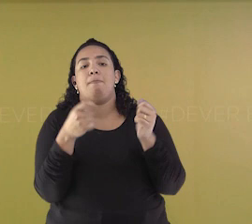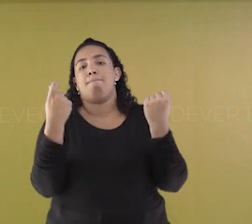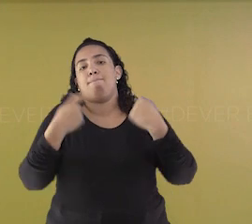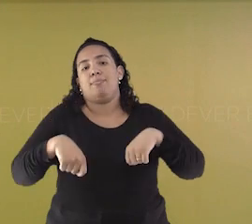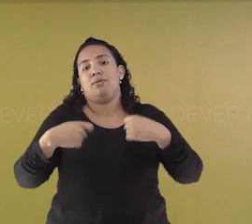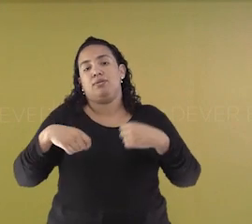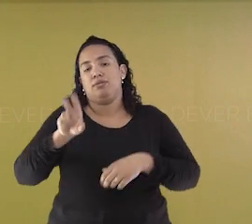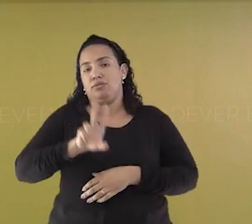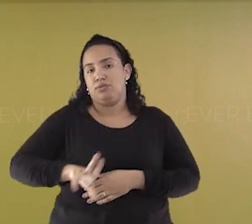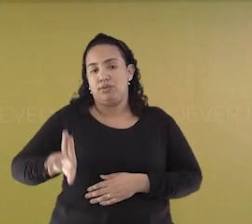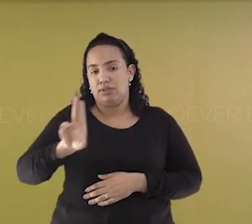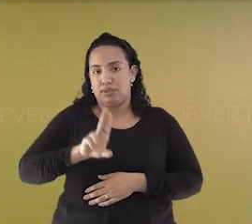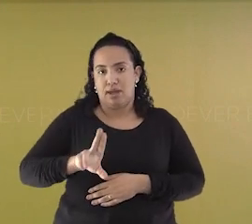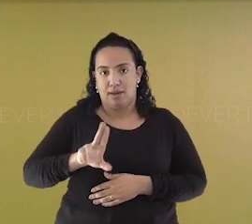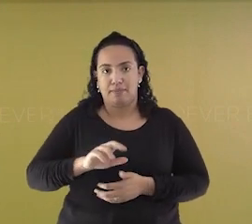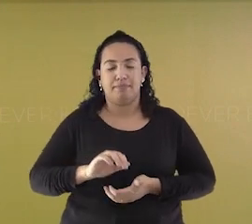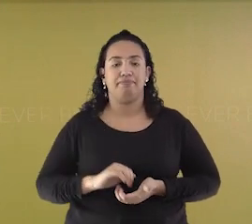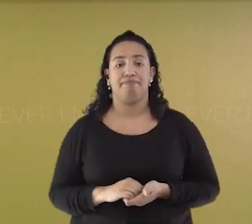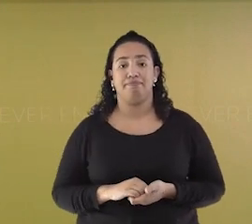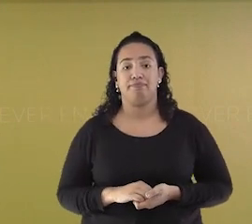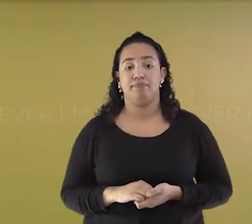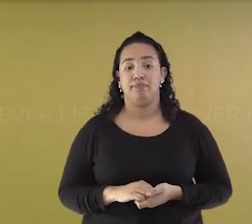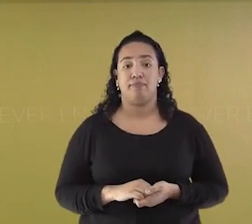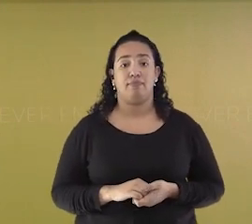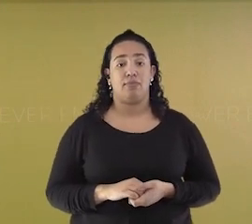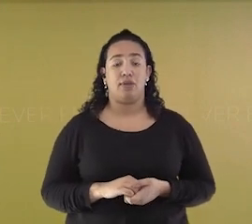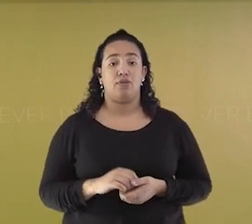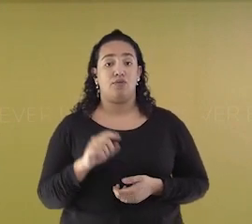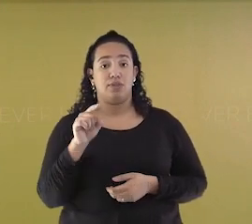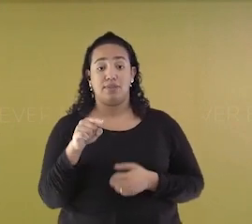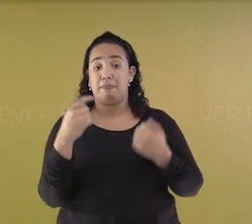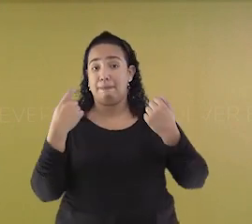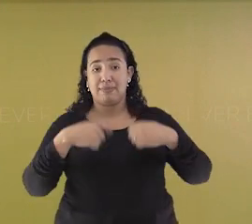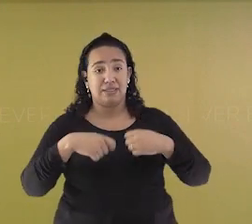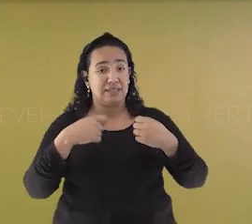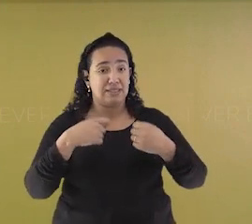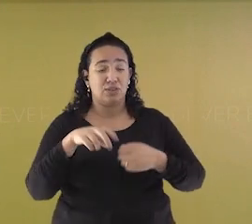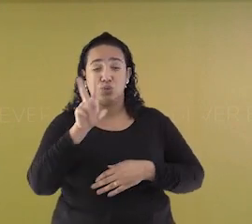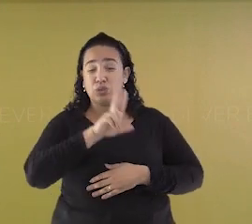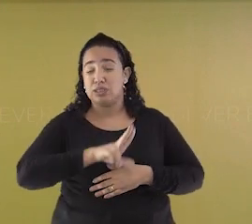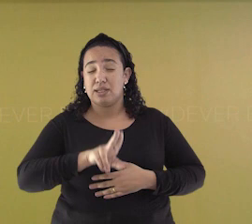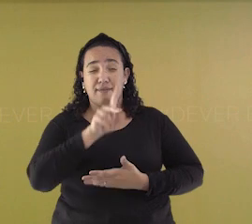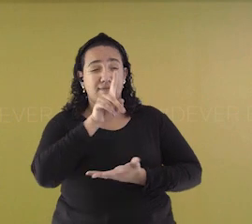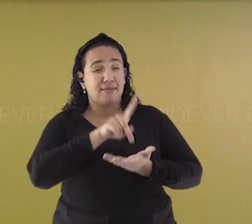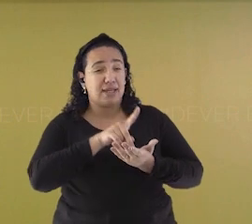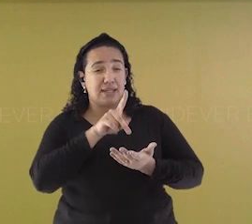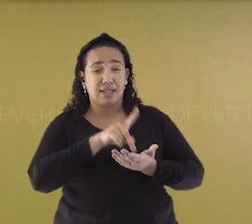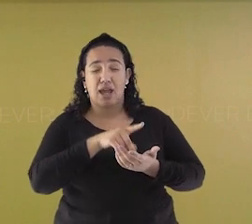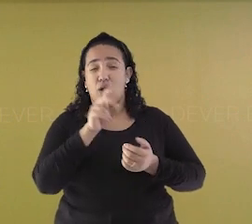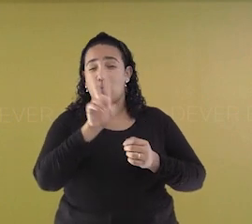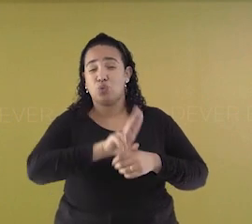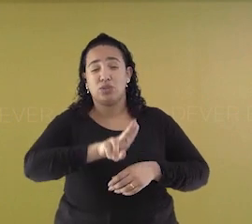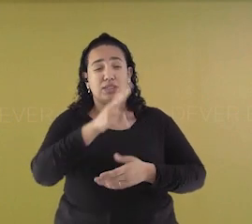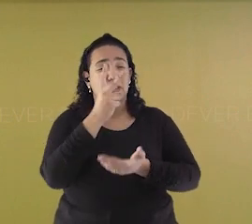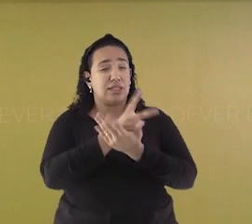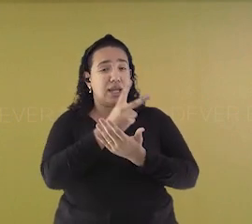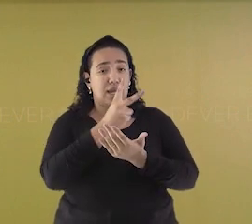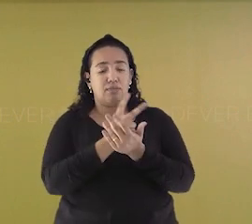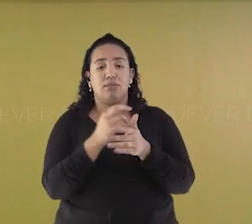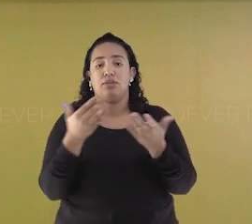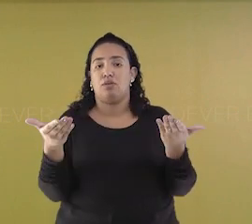indispensáveis para você. Indispensável é aquilo que você não fica sem, ou que você utiliza